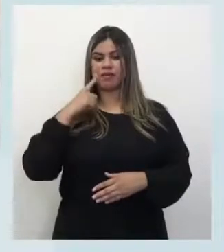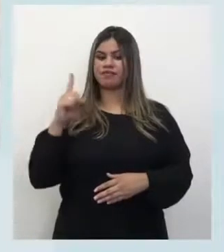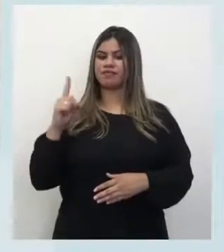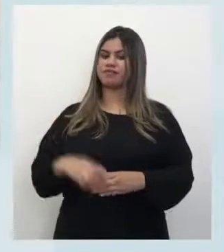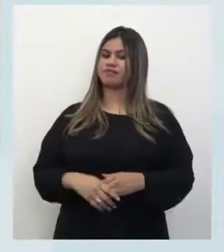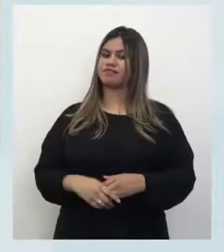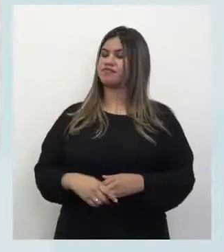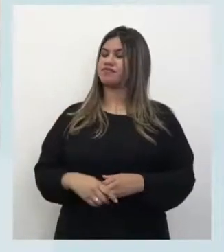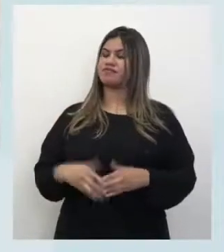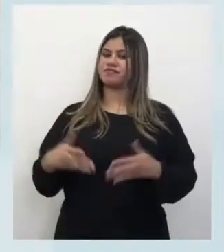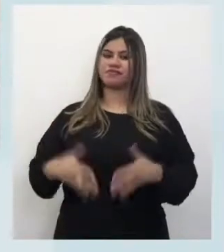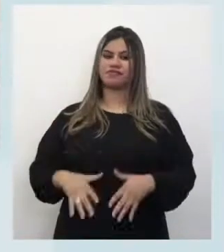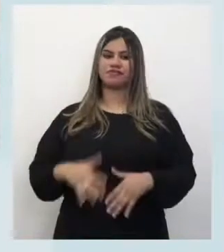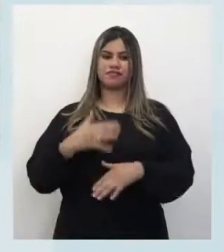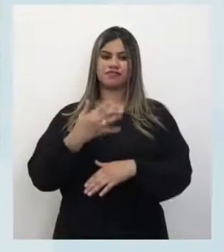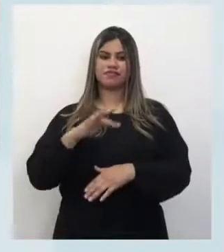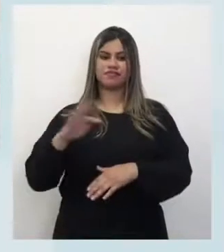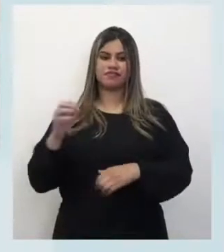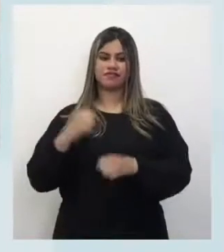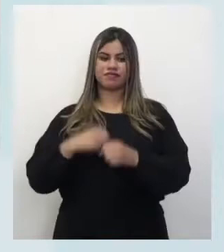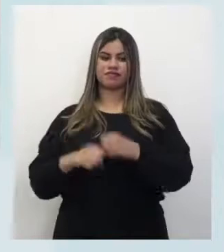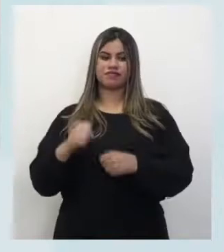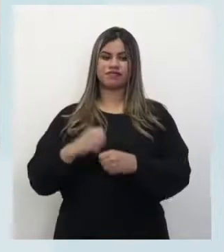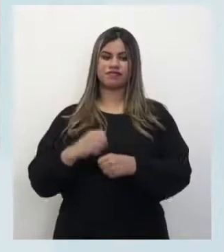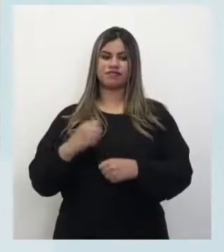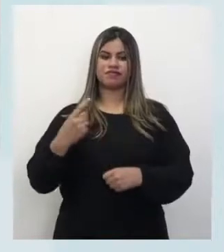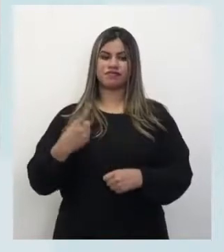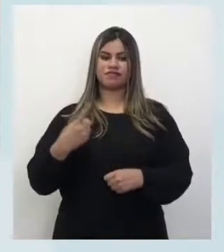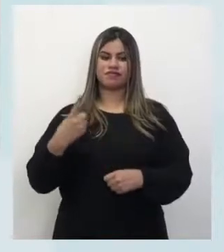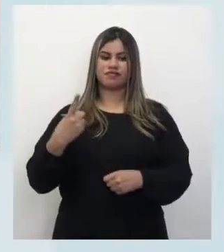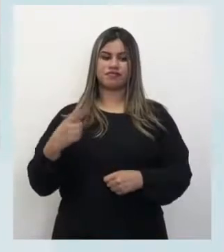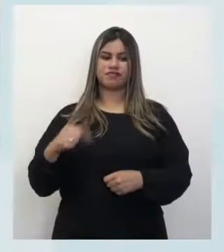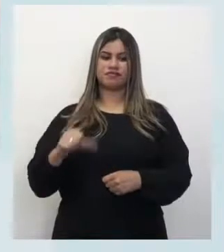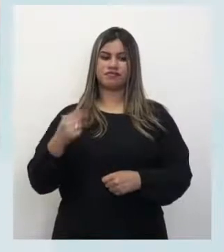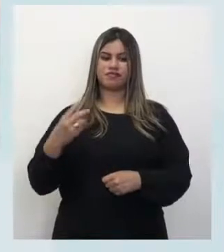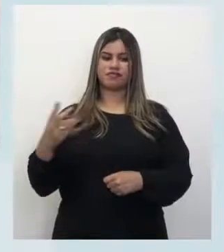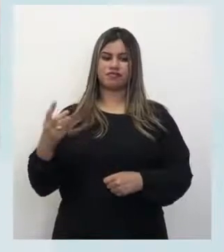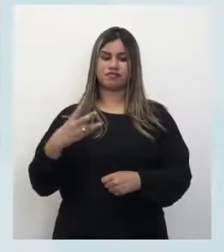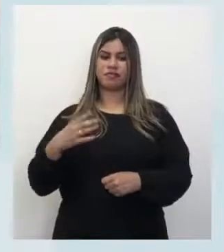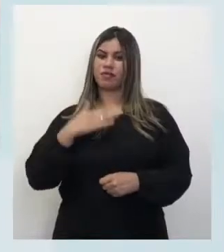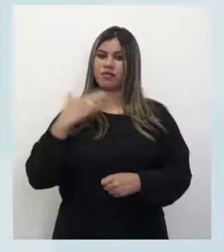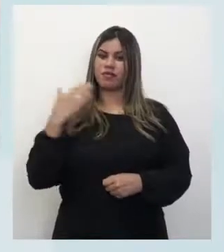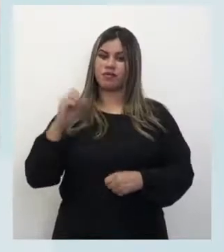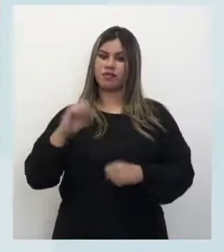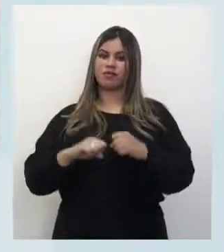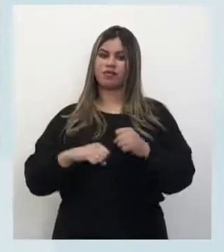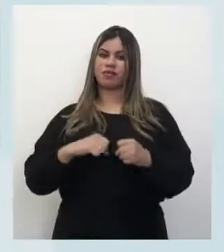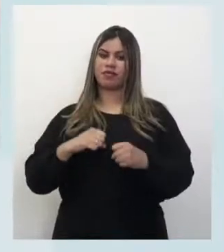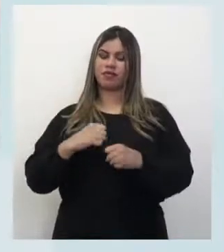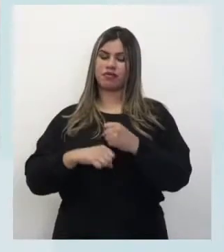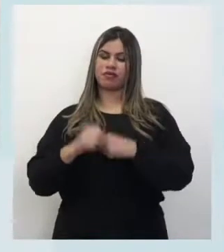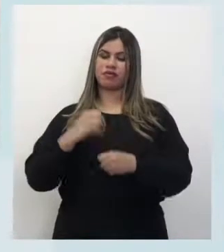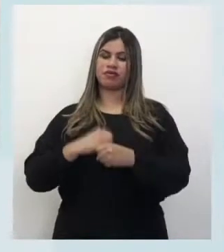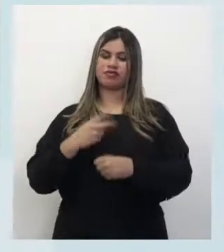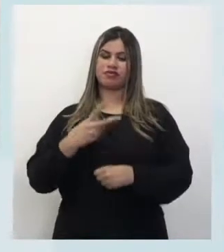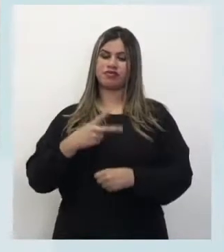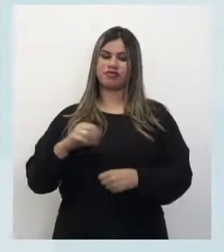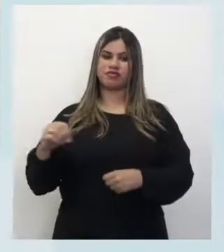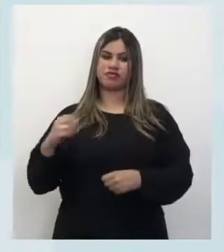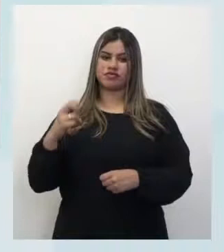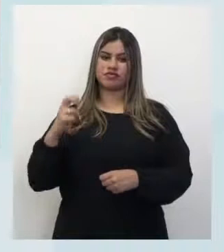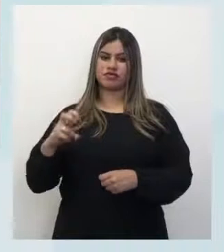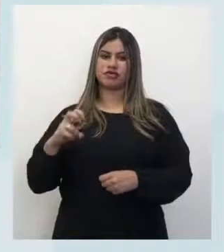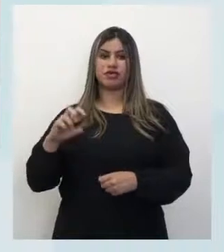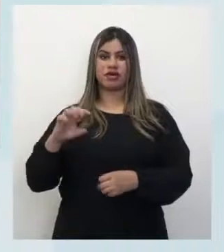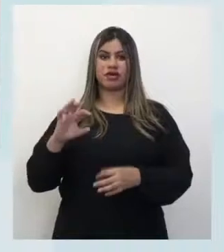França em 1913 e nos deixou aí em 2005, então, como diz a Maria Fernanda, ele foi longevo, teve aí quase seus